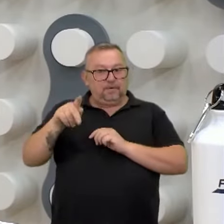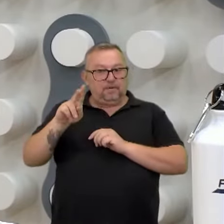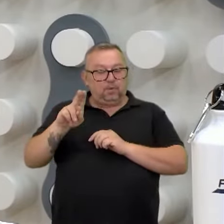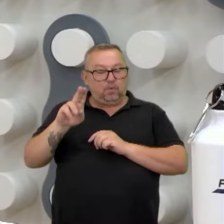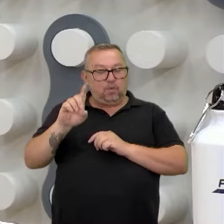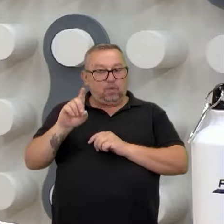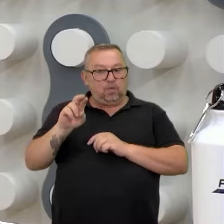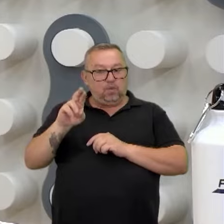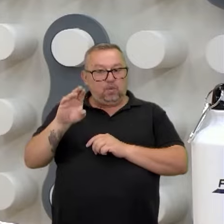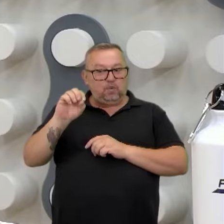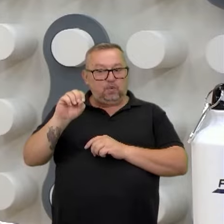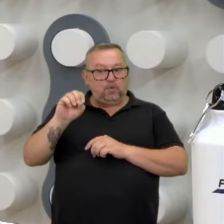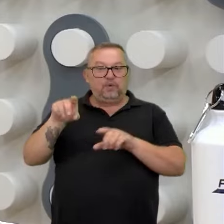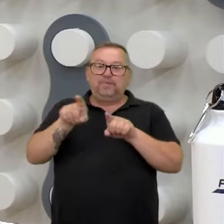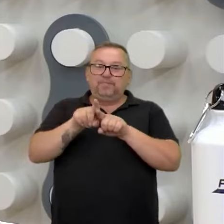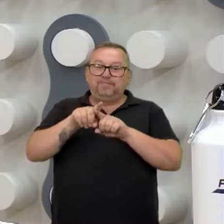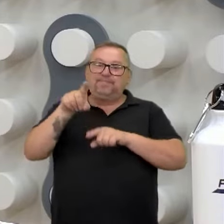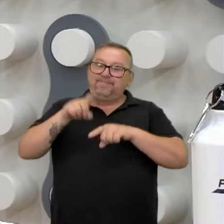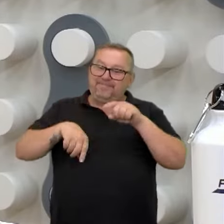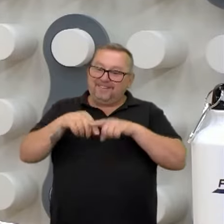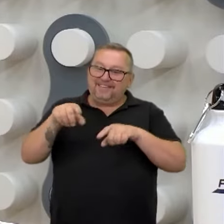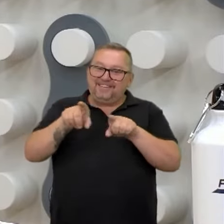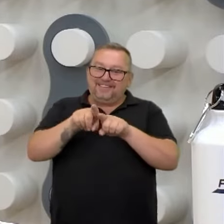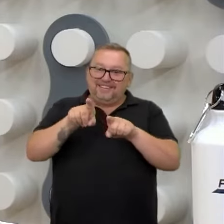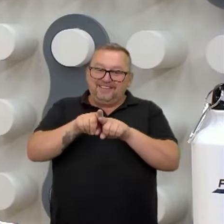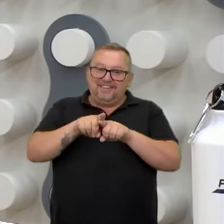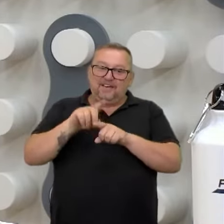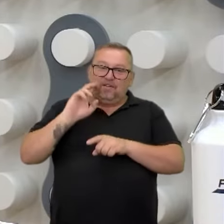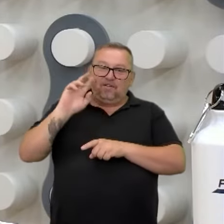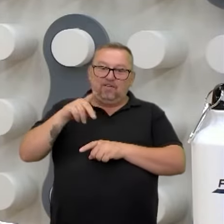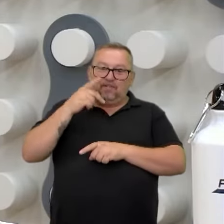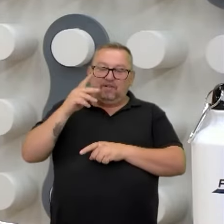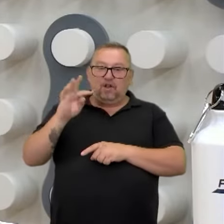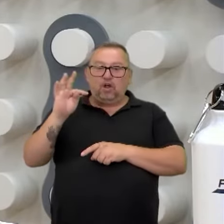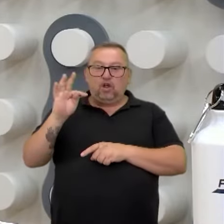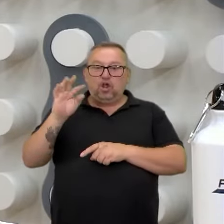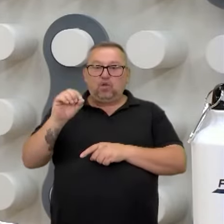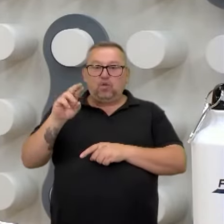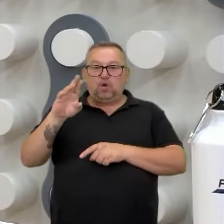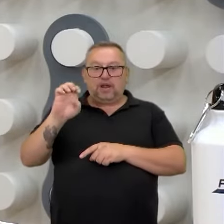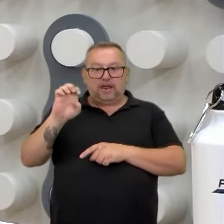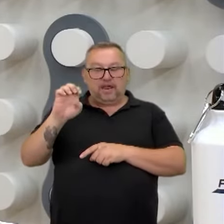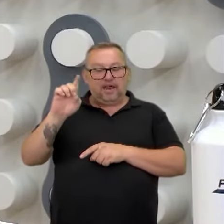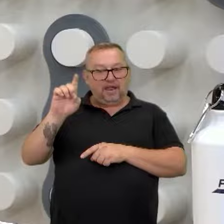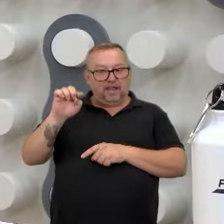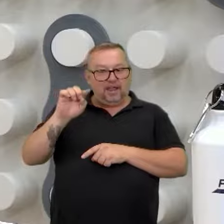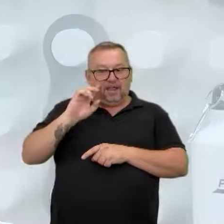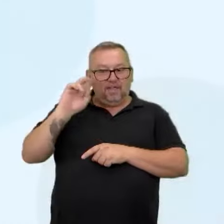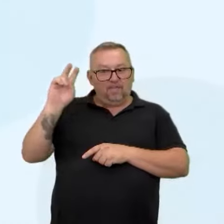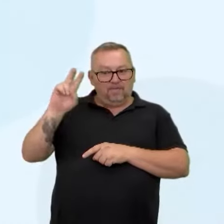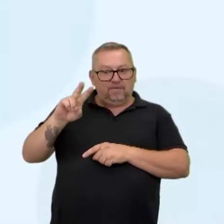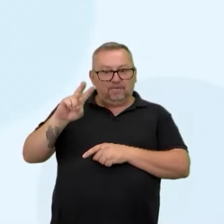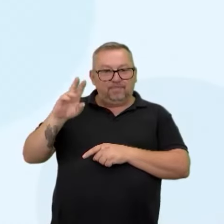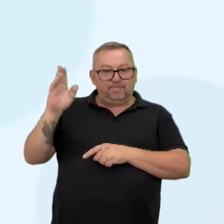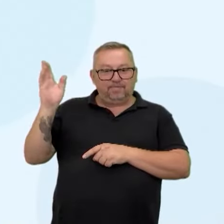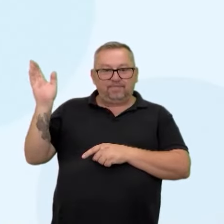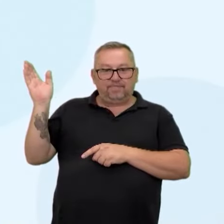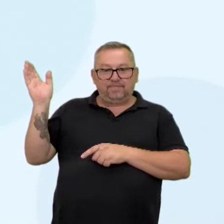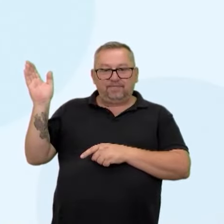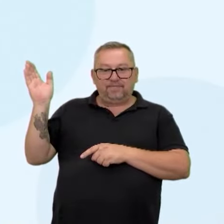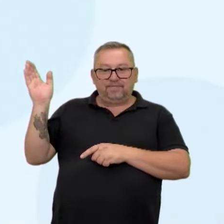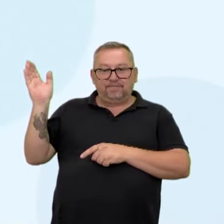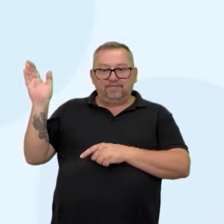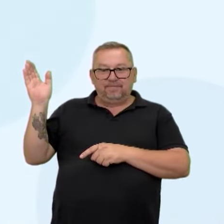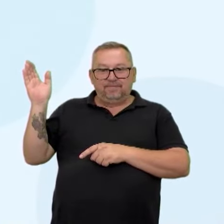tem mais vídeos aí no material para vocês. E toré, já ouviu falar do toré? O que é o toré? Então vamos lá na tela para vocês, vou fazer a